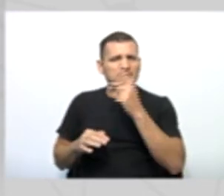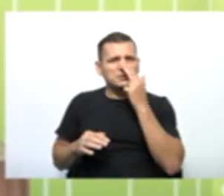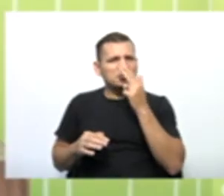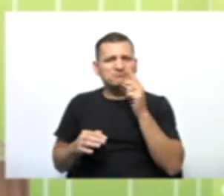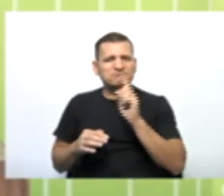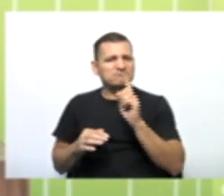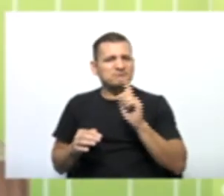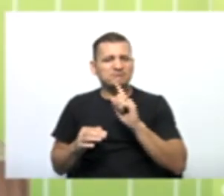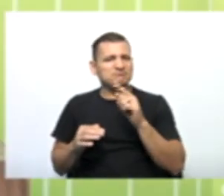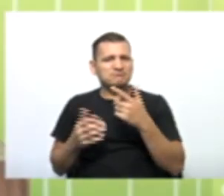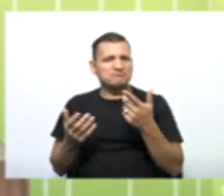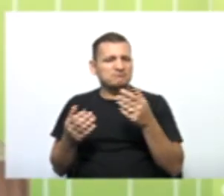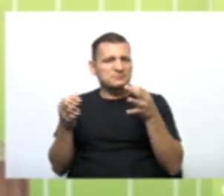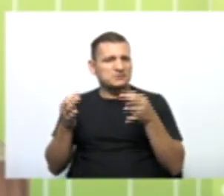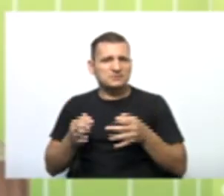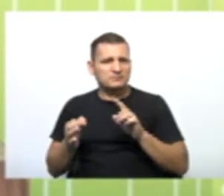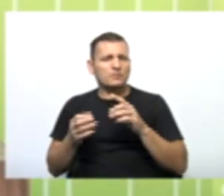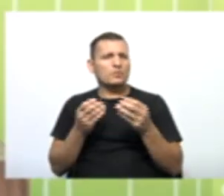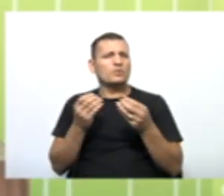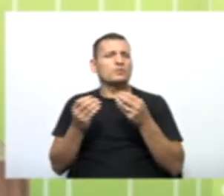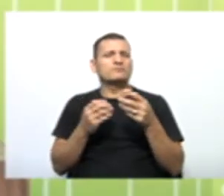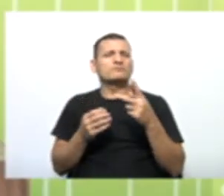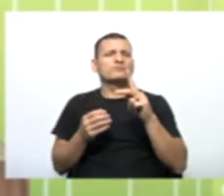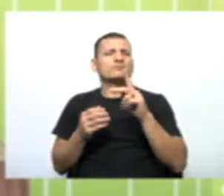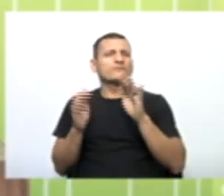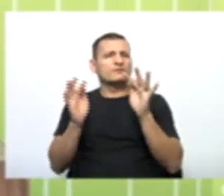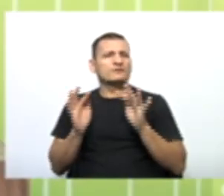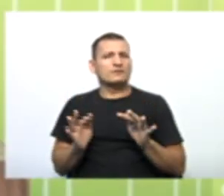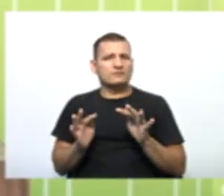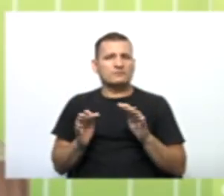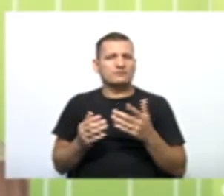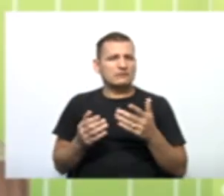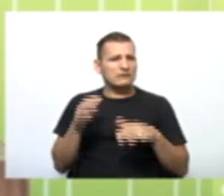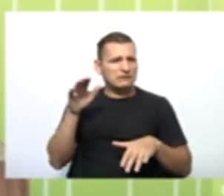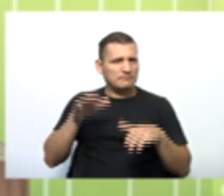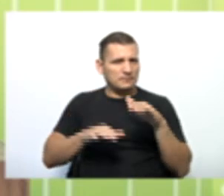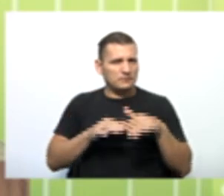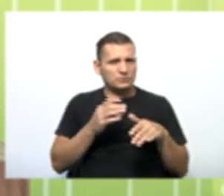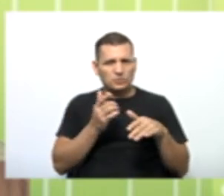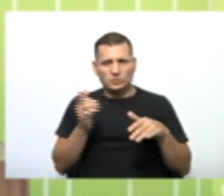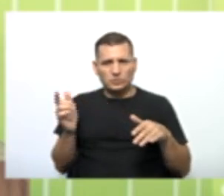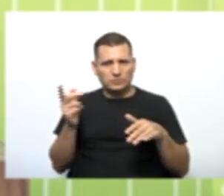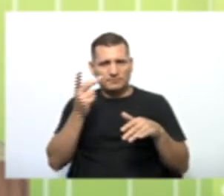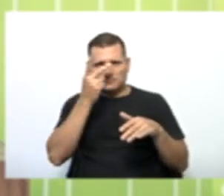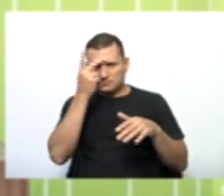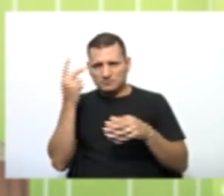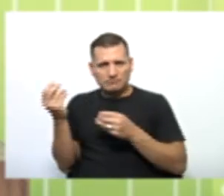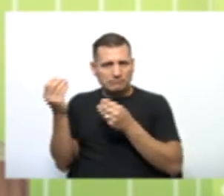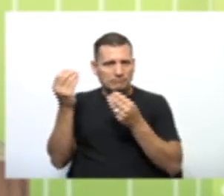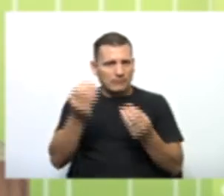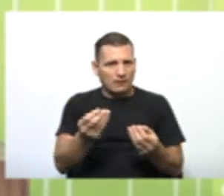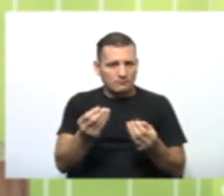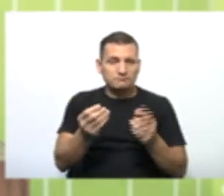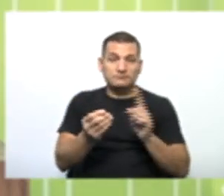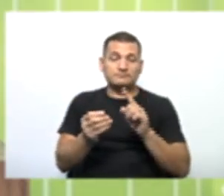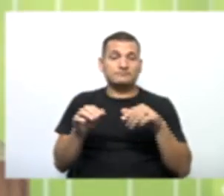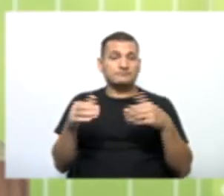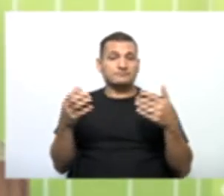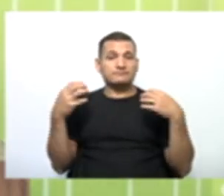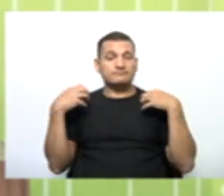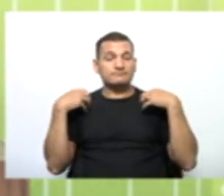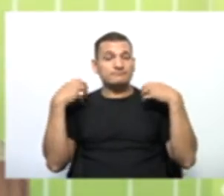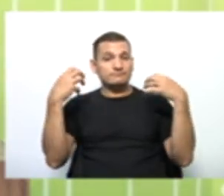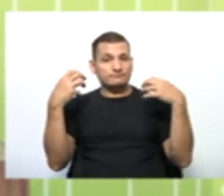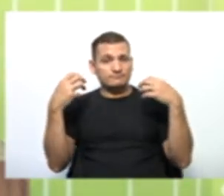distante, ou seja, como assim a tua felicidade vai depender de outra pessoa? Não, para Aristóteles, então,